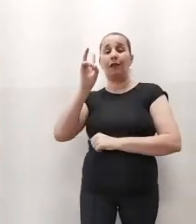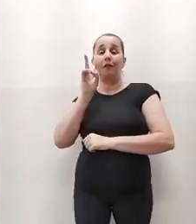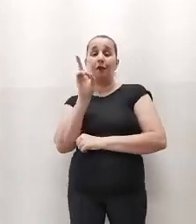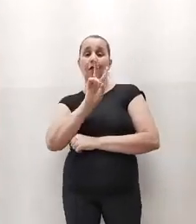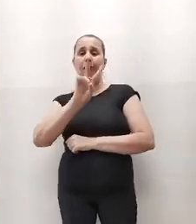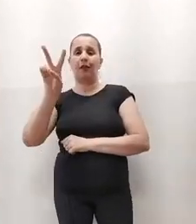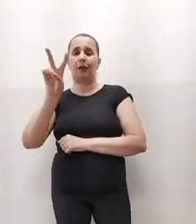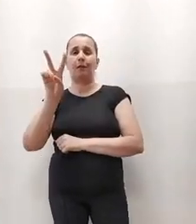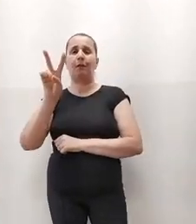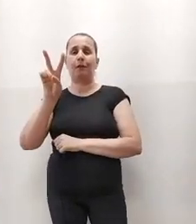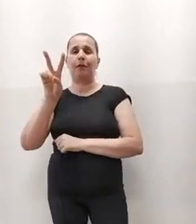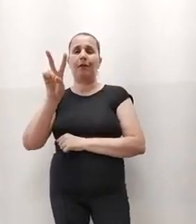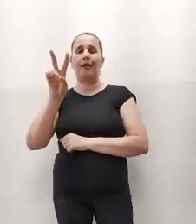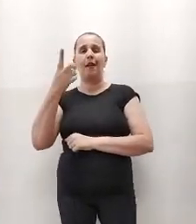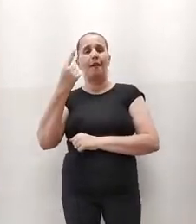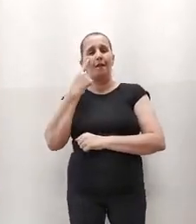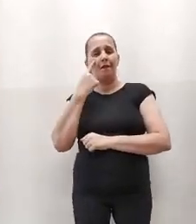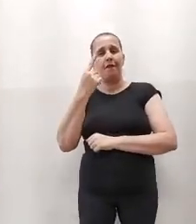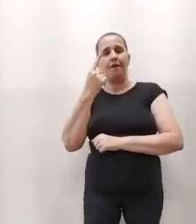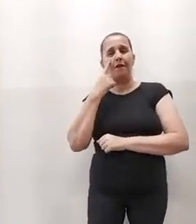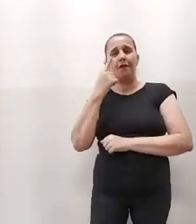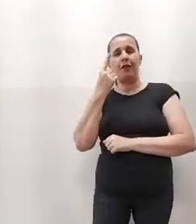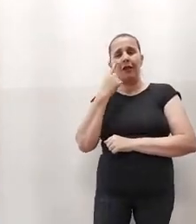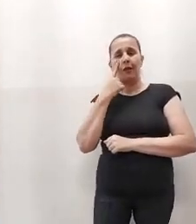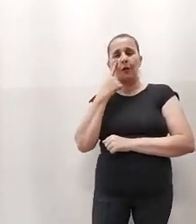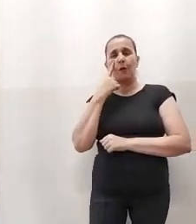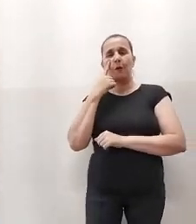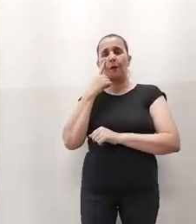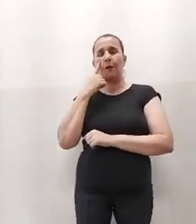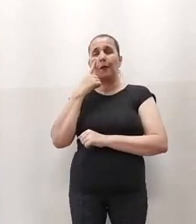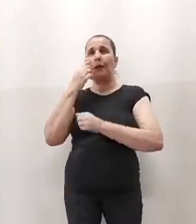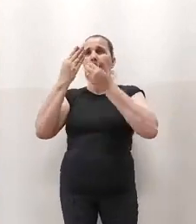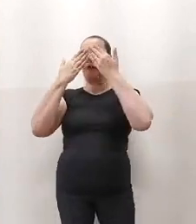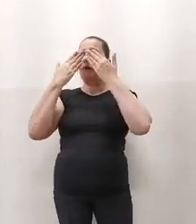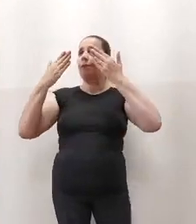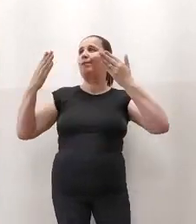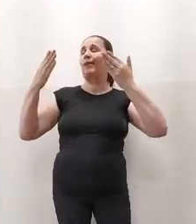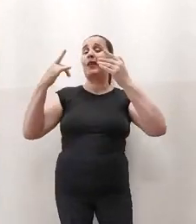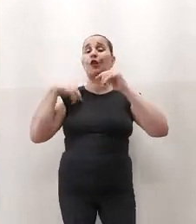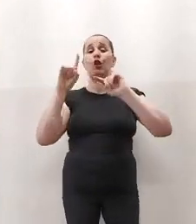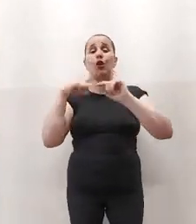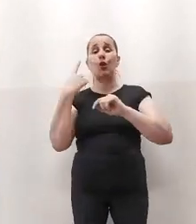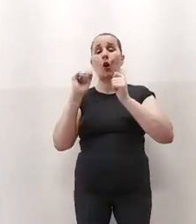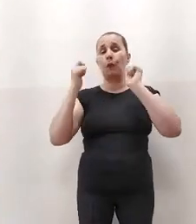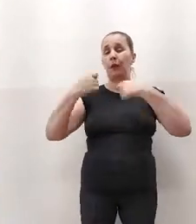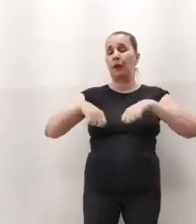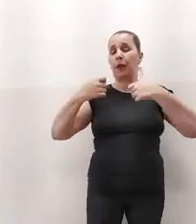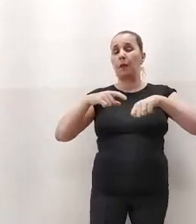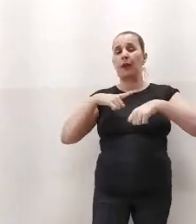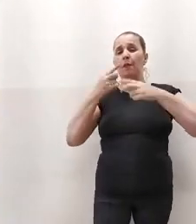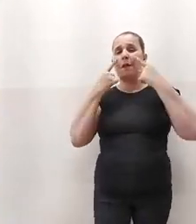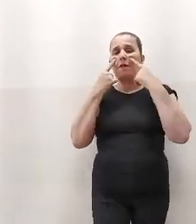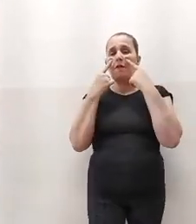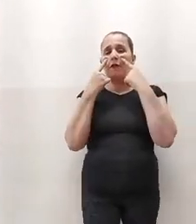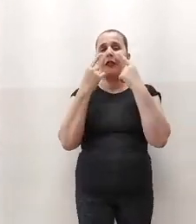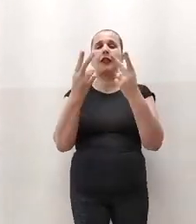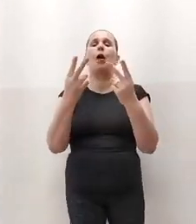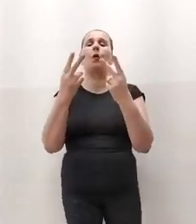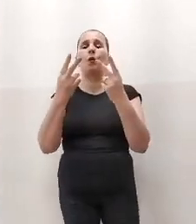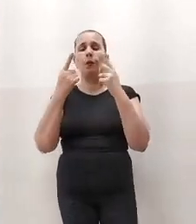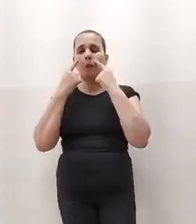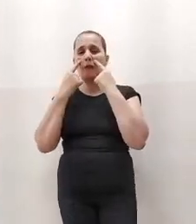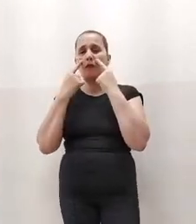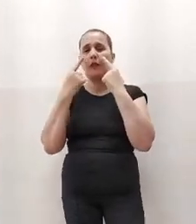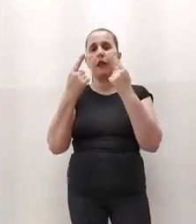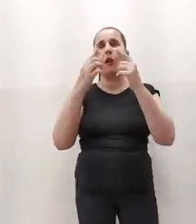Viram, enxergaram, seus olhos foram abertos. Nós precisamos ter visão. Visão